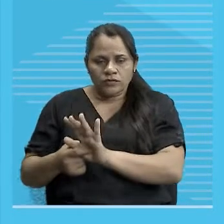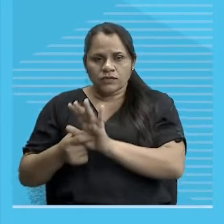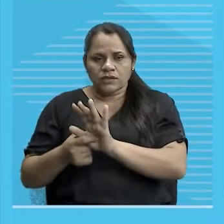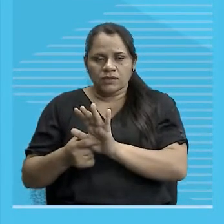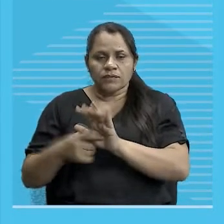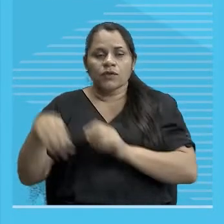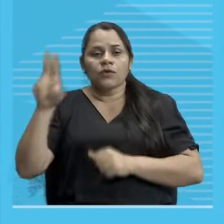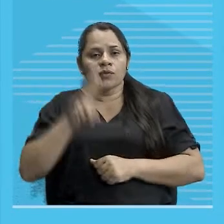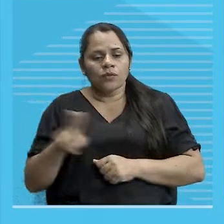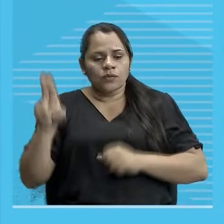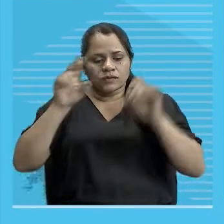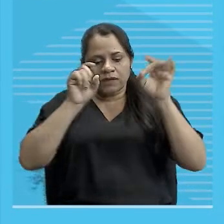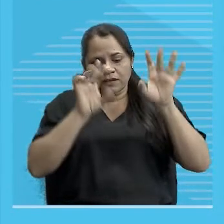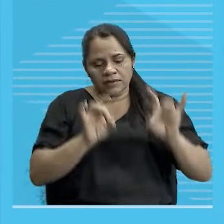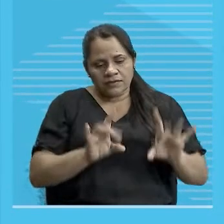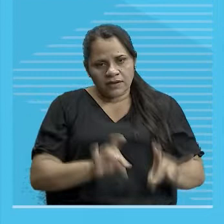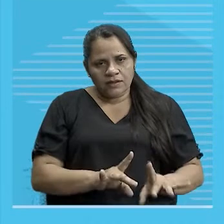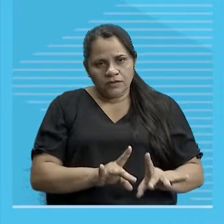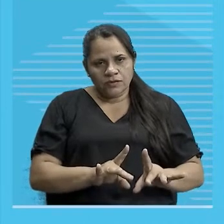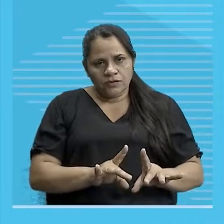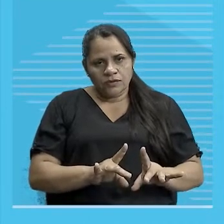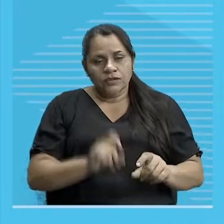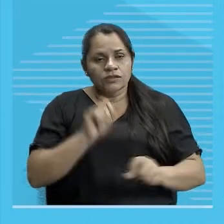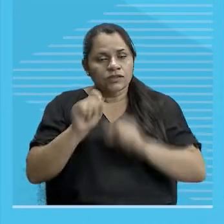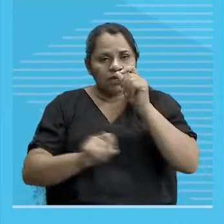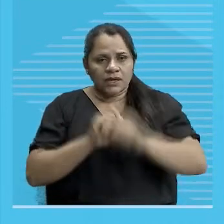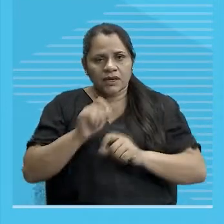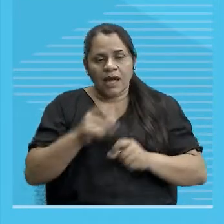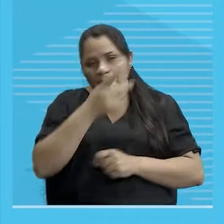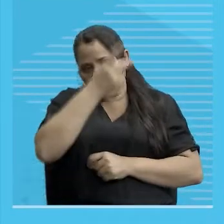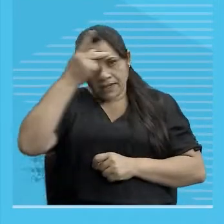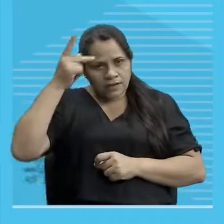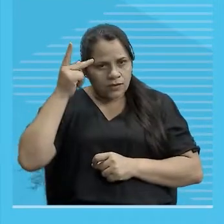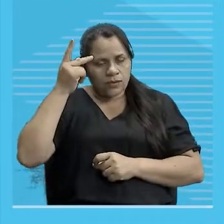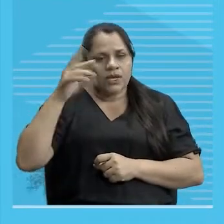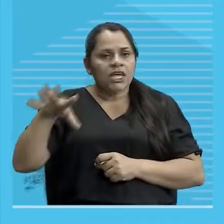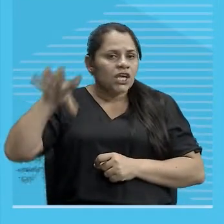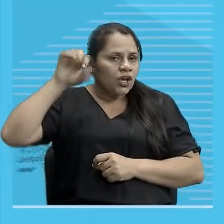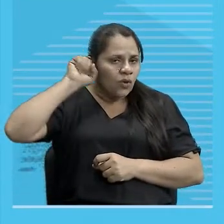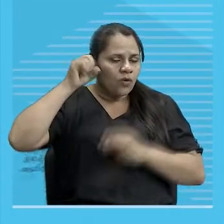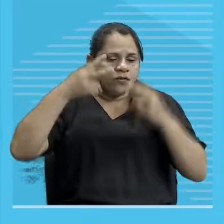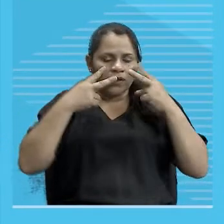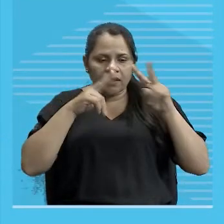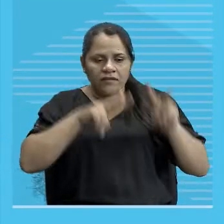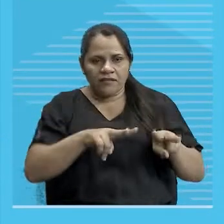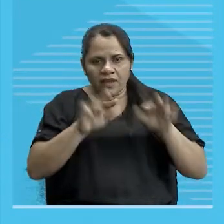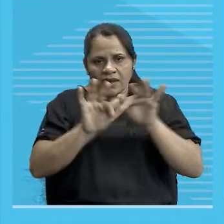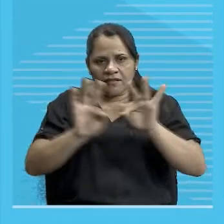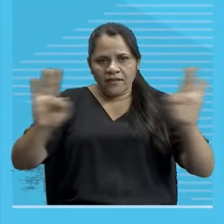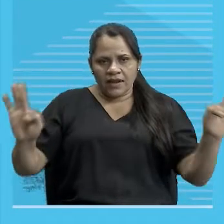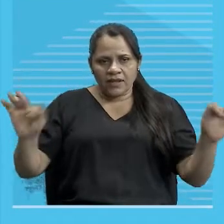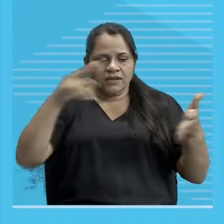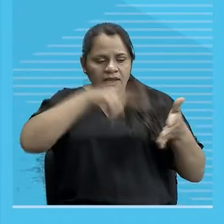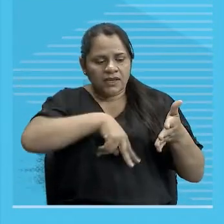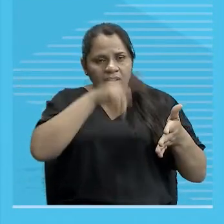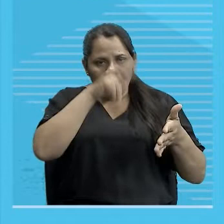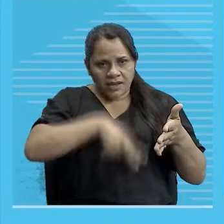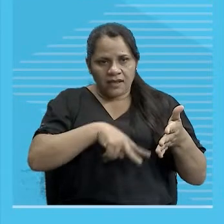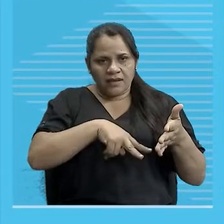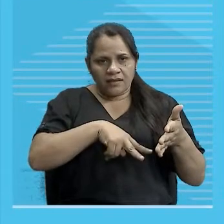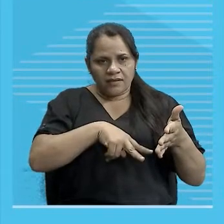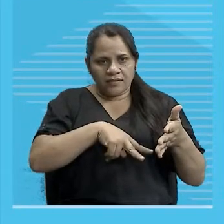fica claro da parte do emissor, e muito menos de quem ouve, de quem vê essa frase, quem lê, enfim, do